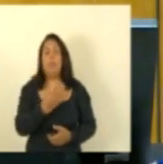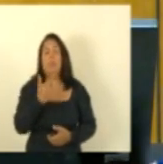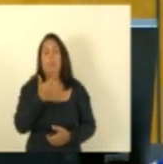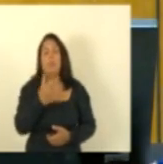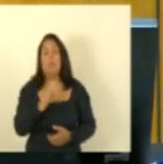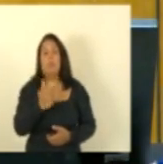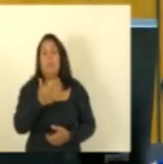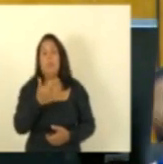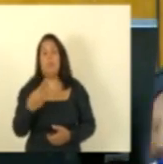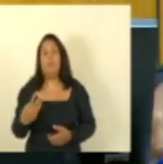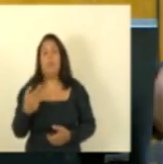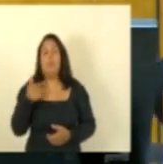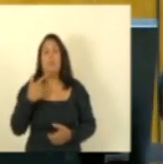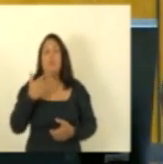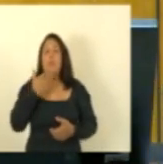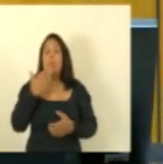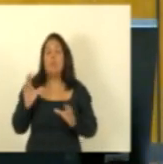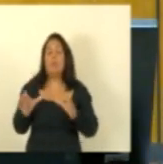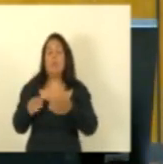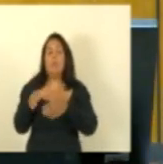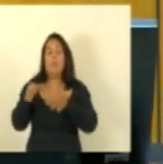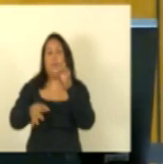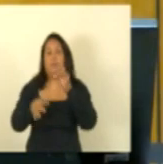114/2023 da Comissão de Justiça.